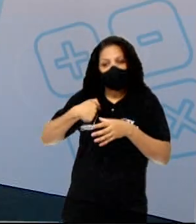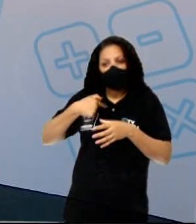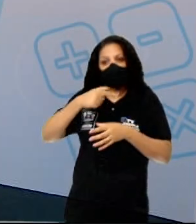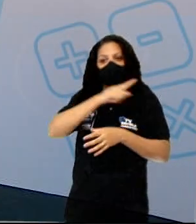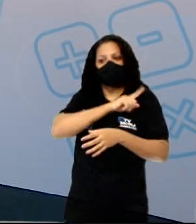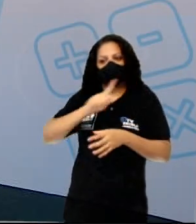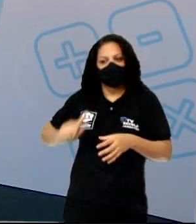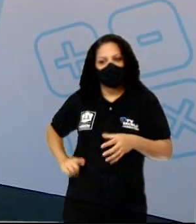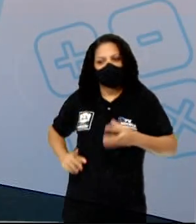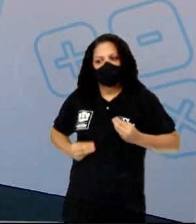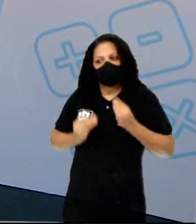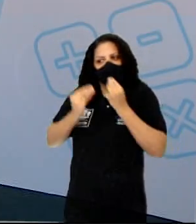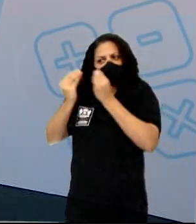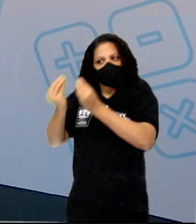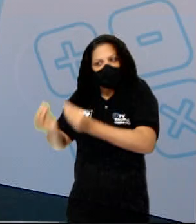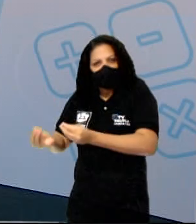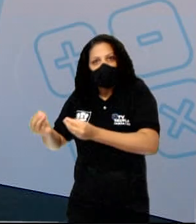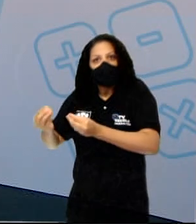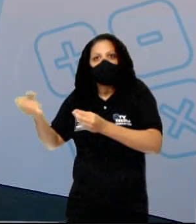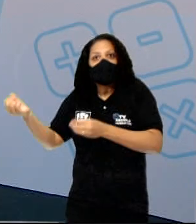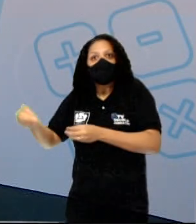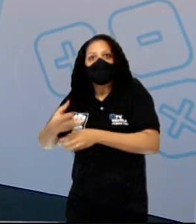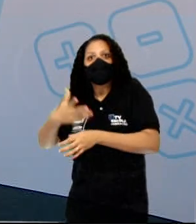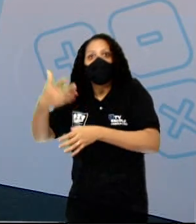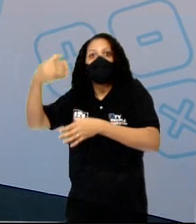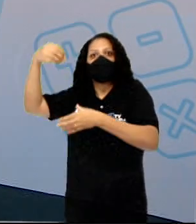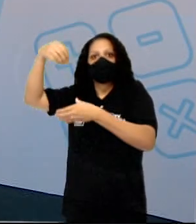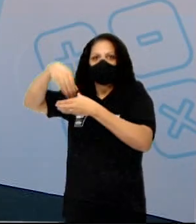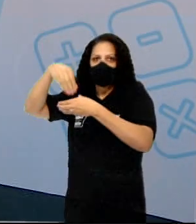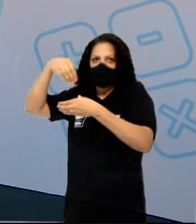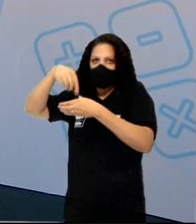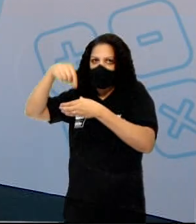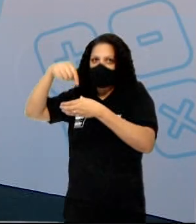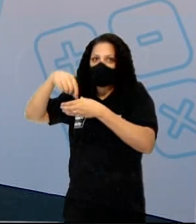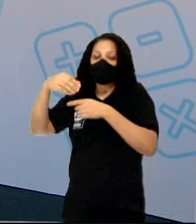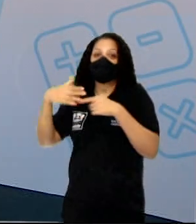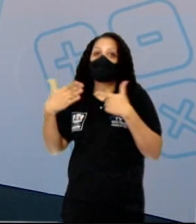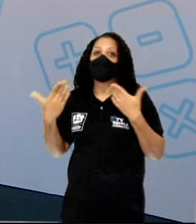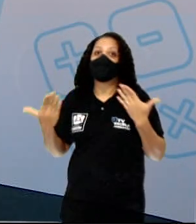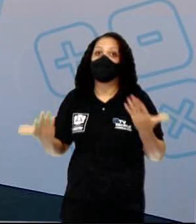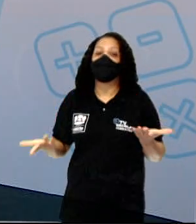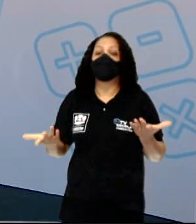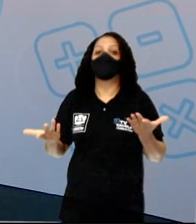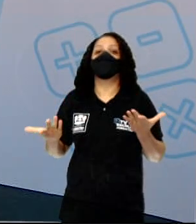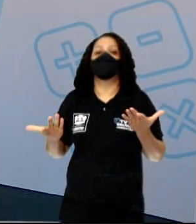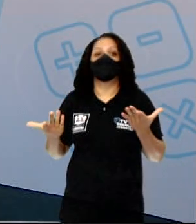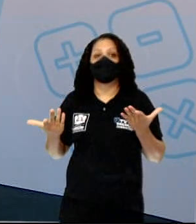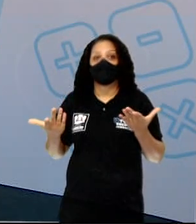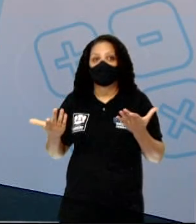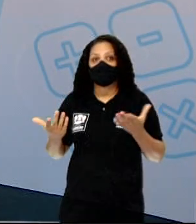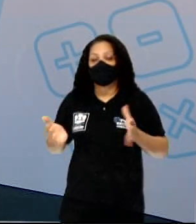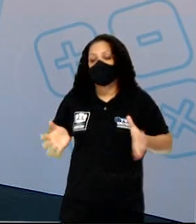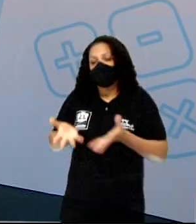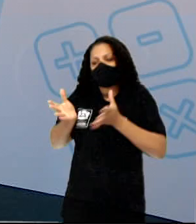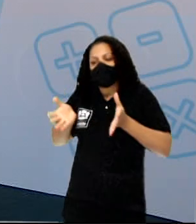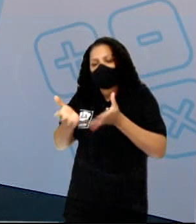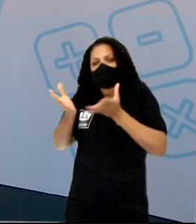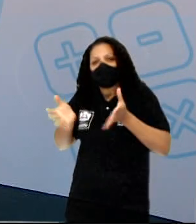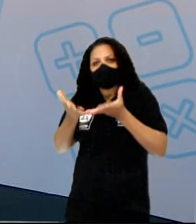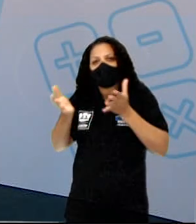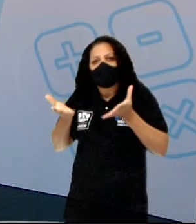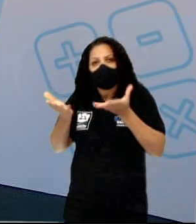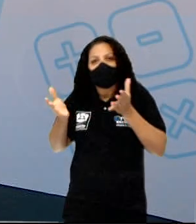novas eleições. Só que por trás dos panos, Vargas incentivava alguns desses partidos e aqueles seus adeptos